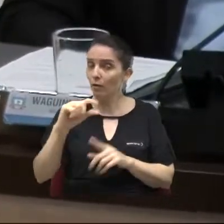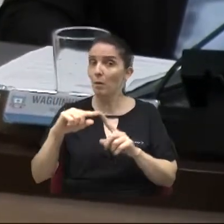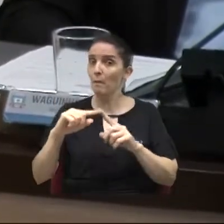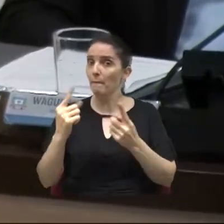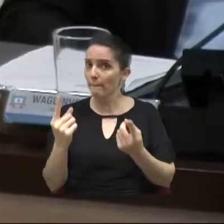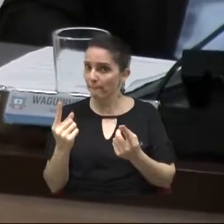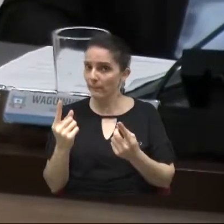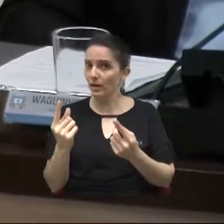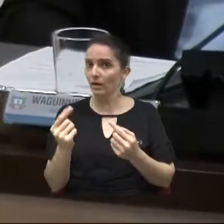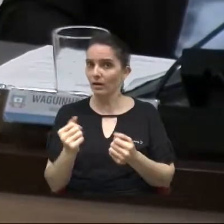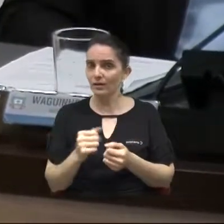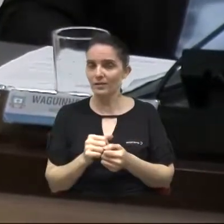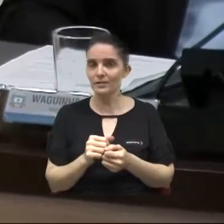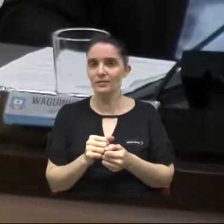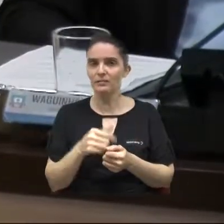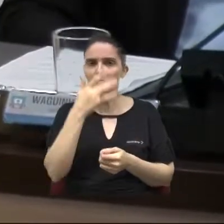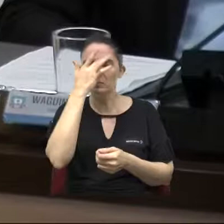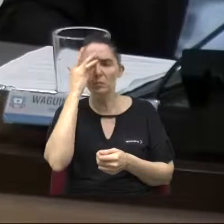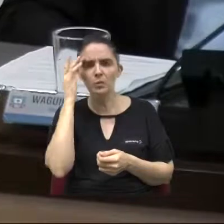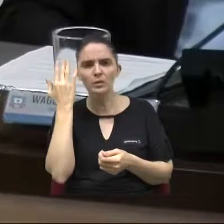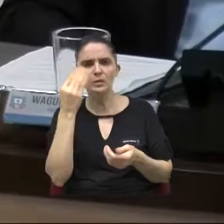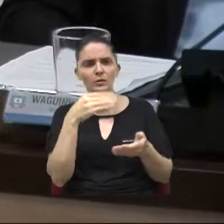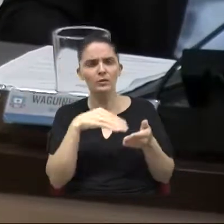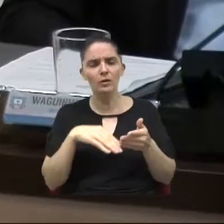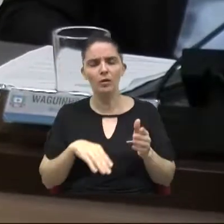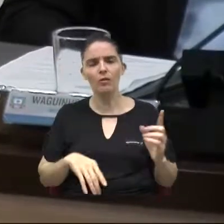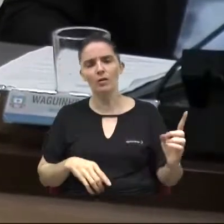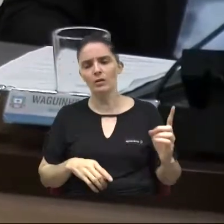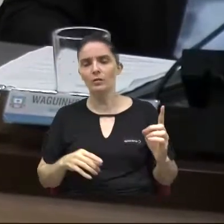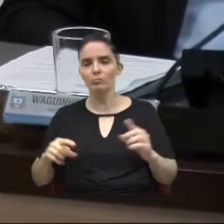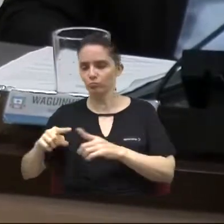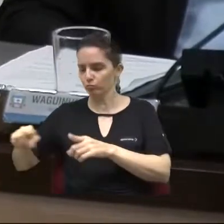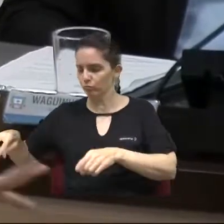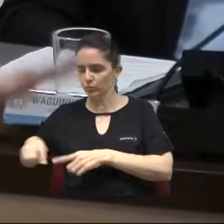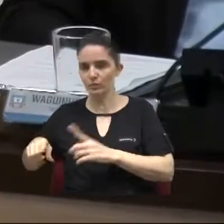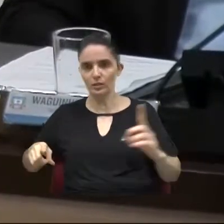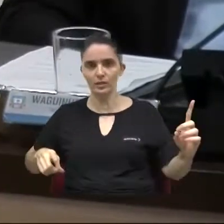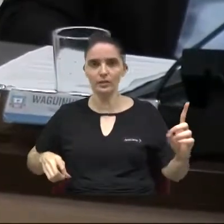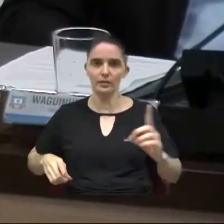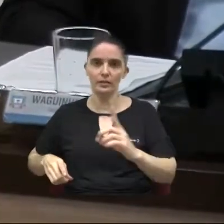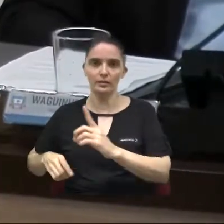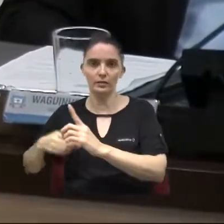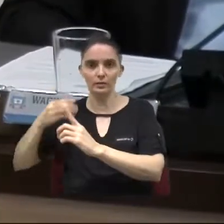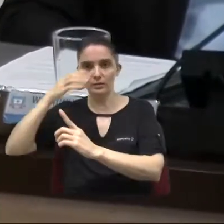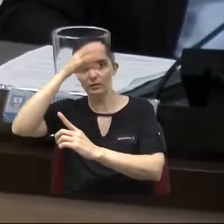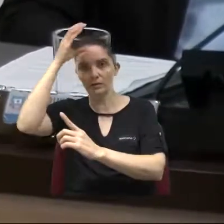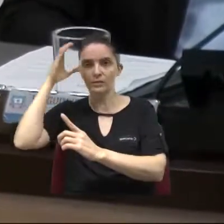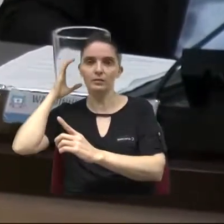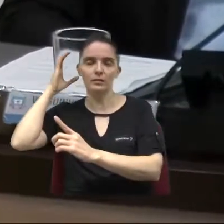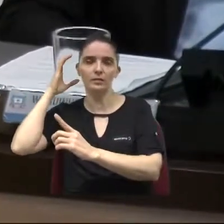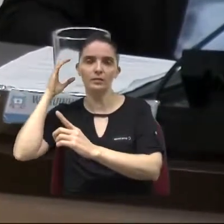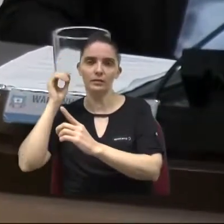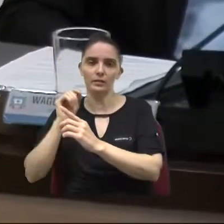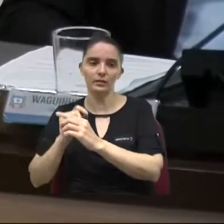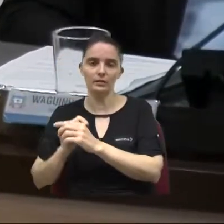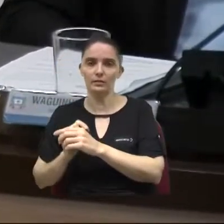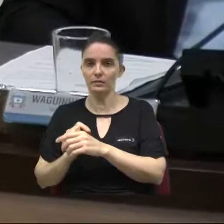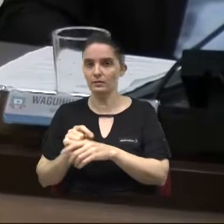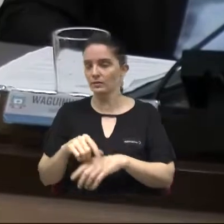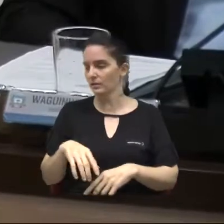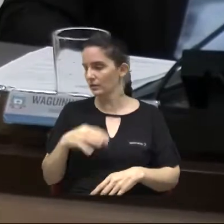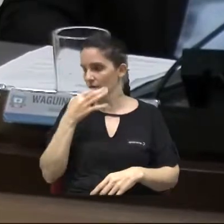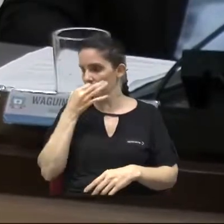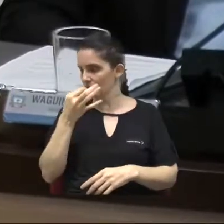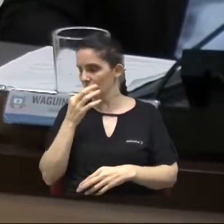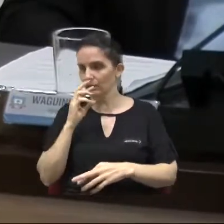pareça, essas pessoas chegam no meu escritório, eu falo um pouco de Libras, e elas vêm reclamar justamente pelo fato